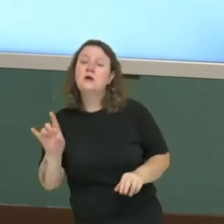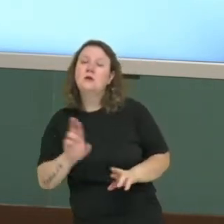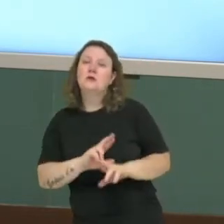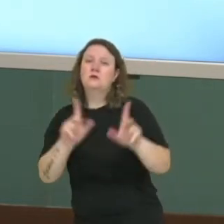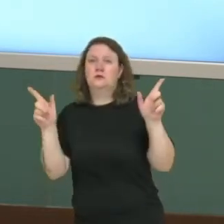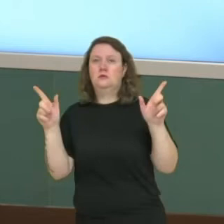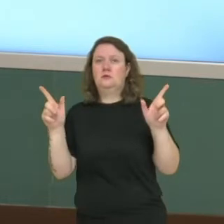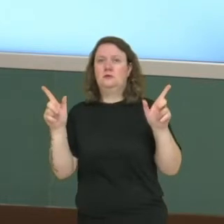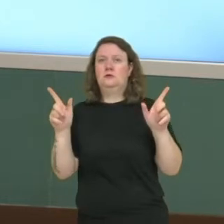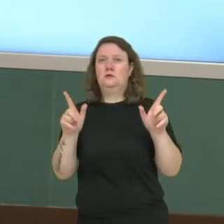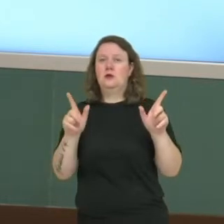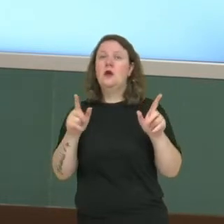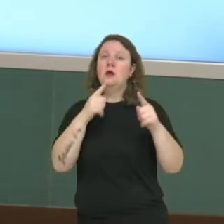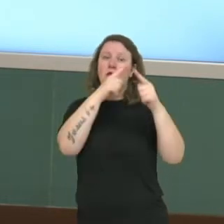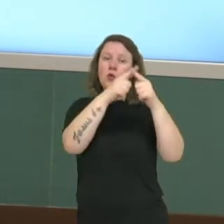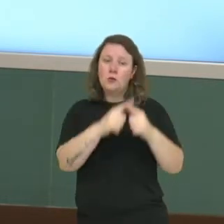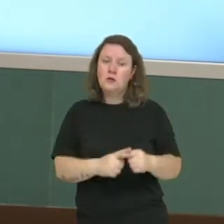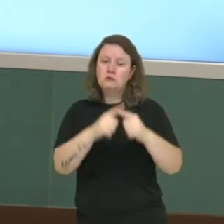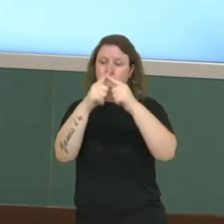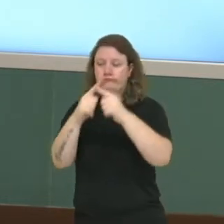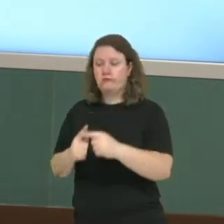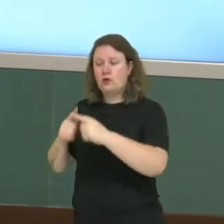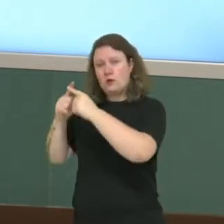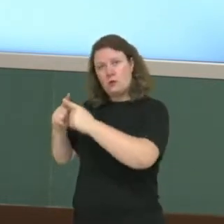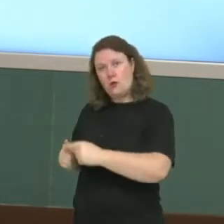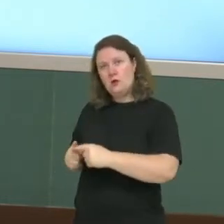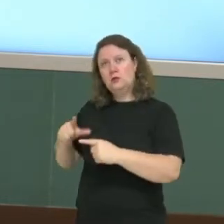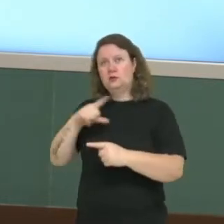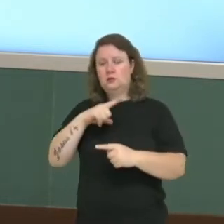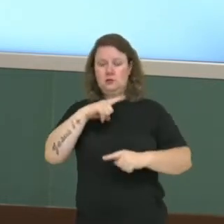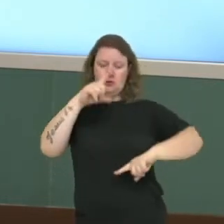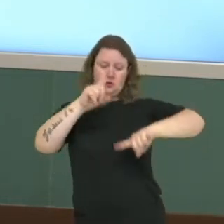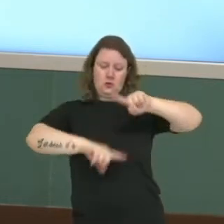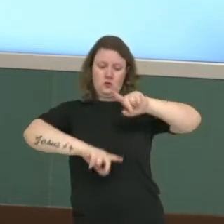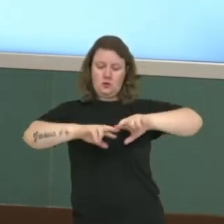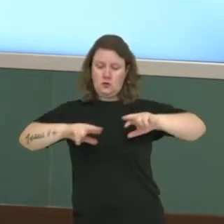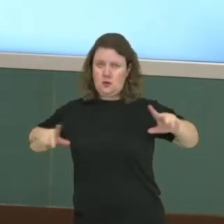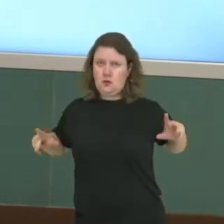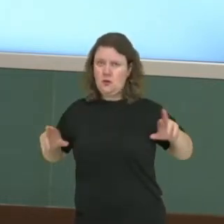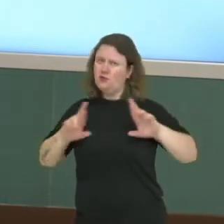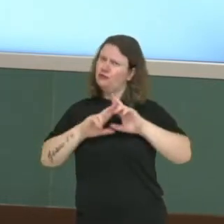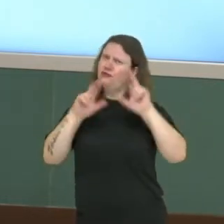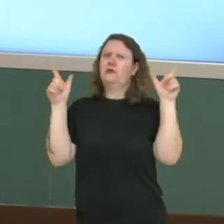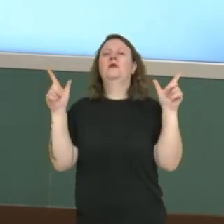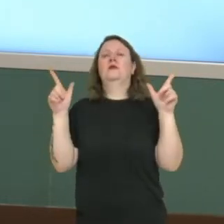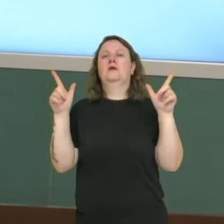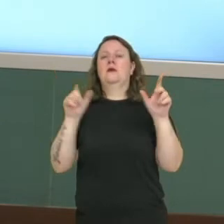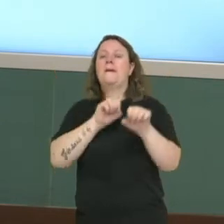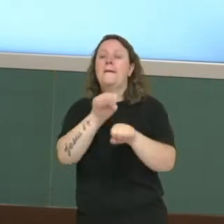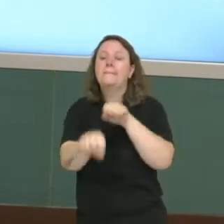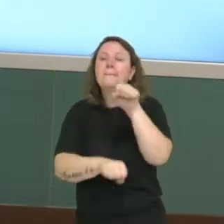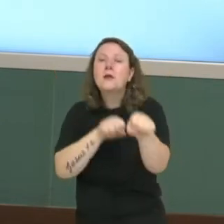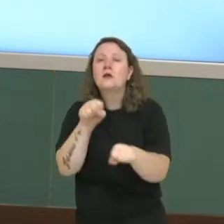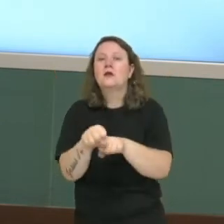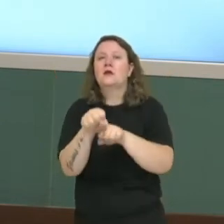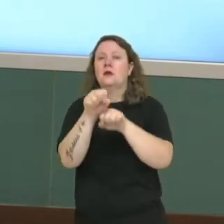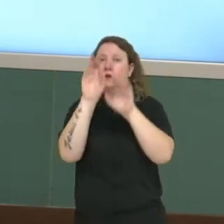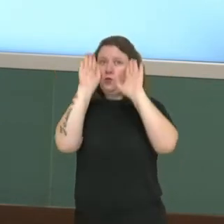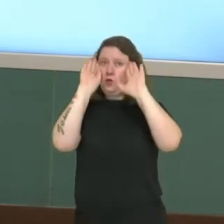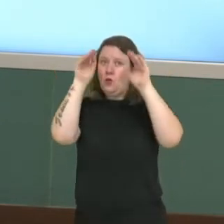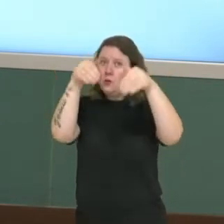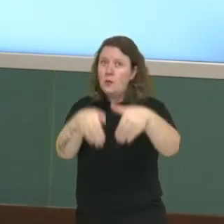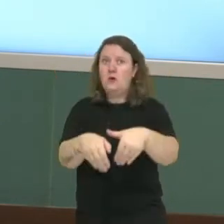Então, cada prova tem o seu equipamento, ou seja, a sua bicicleta específica